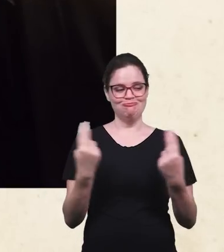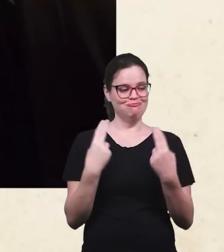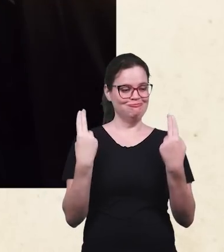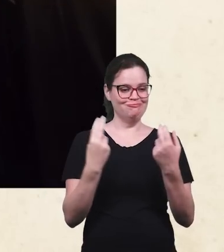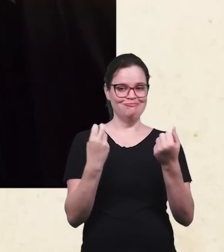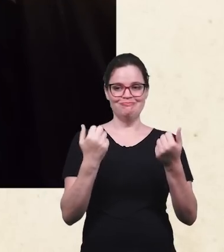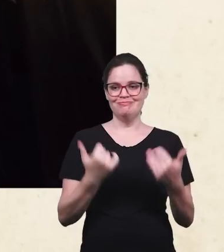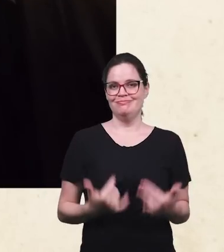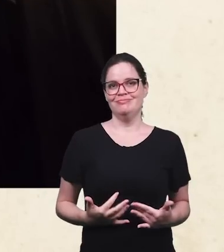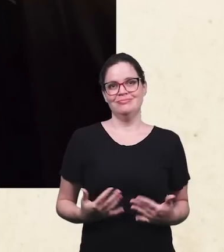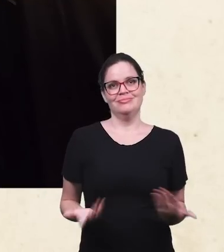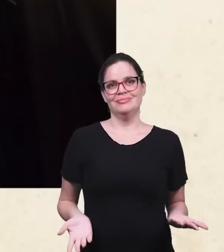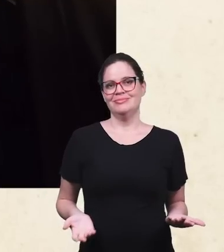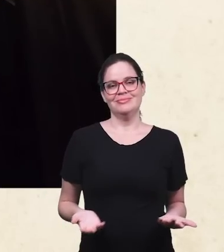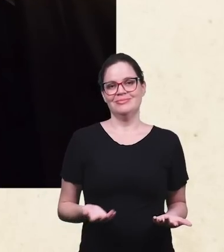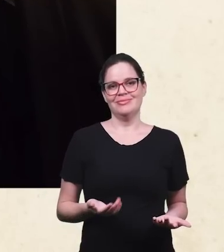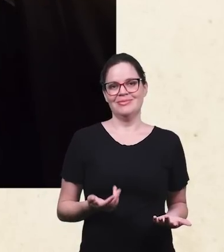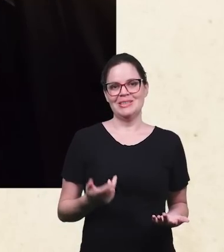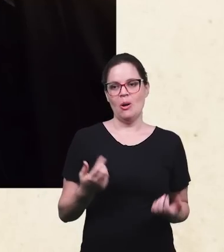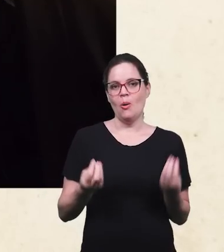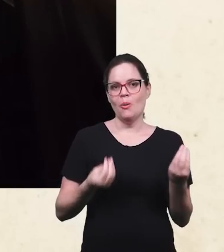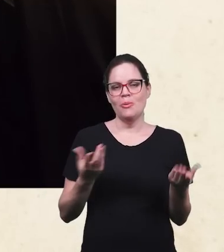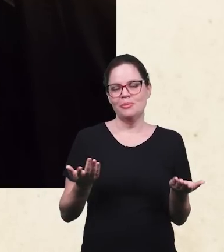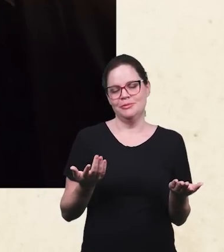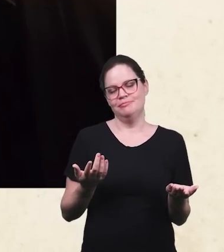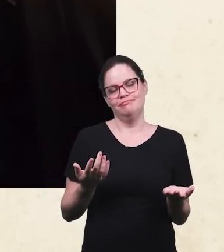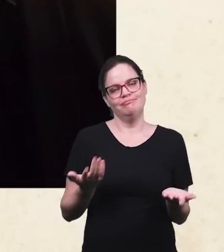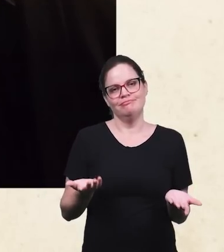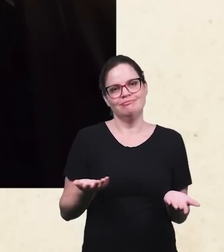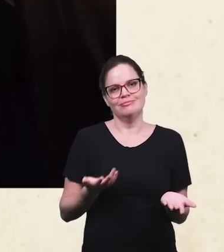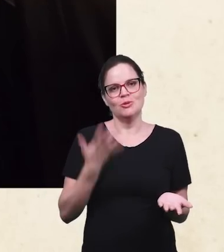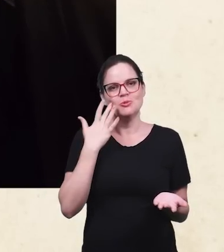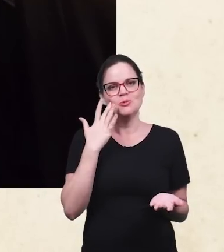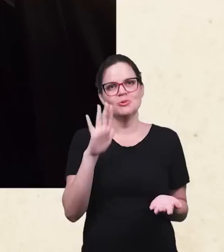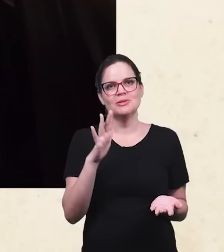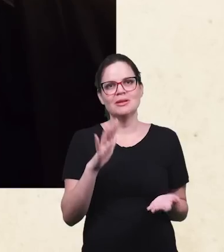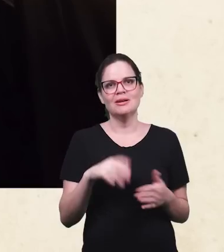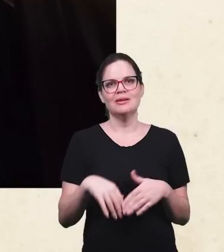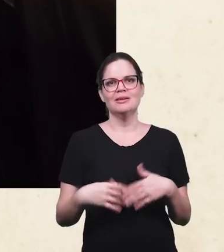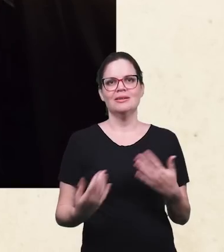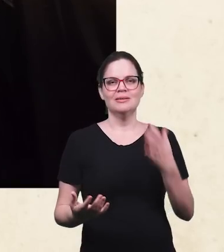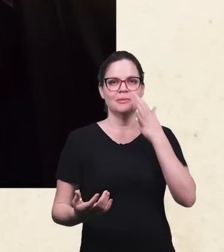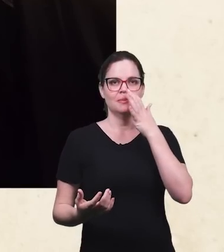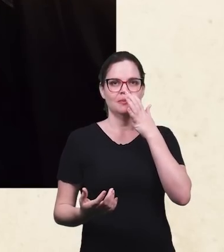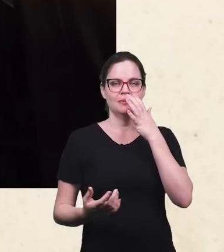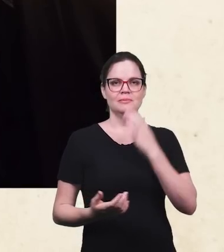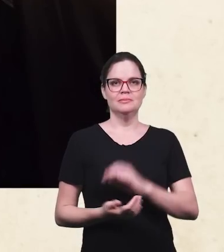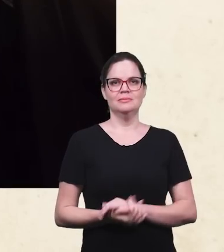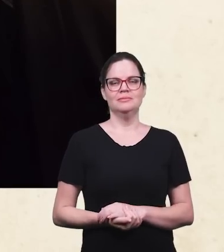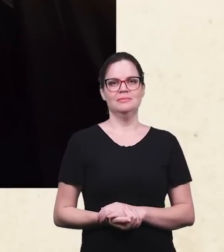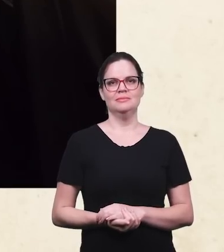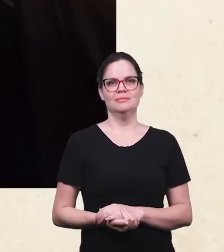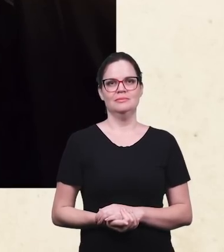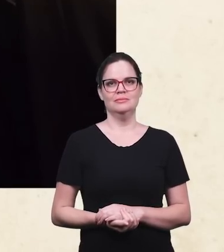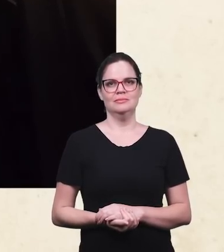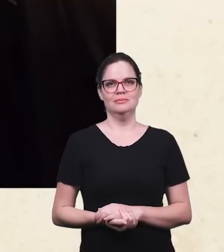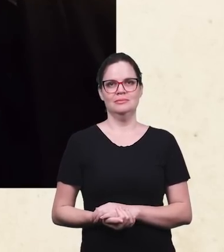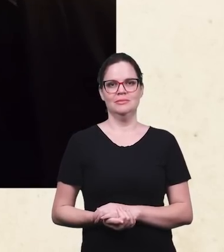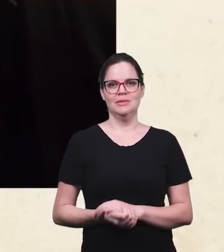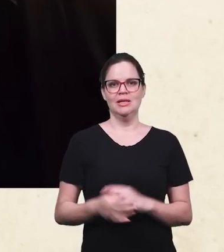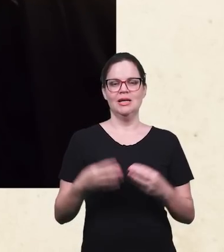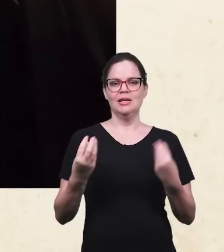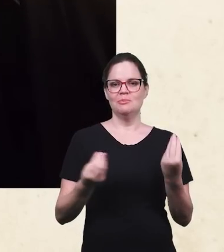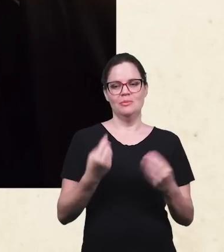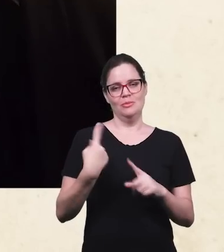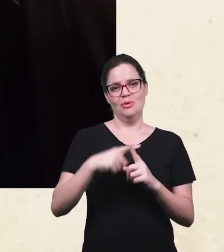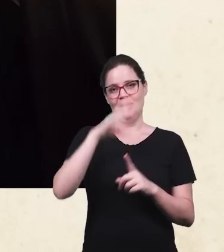explicar. Mas você sabe, Ele te falou. E muitas vezes a gente nem creu, né? O Senhor ia fazer